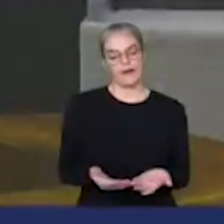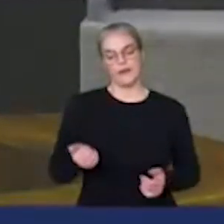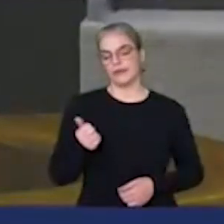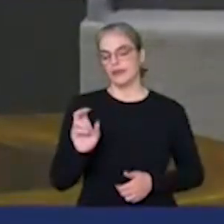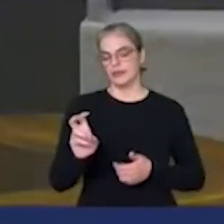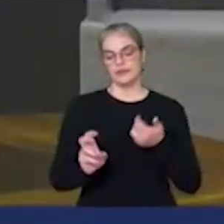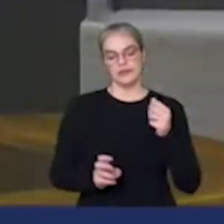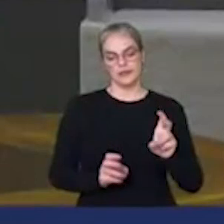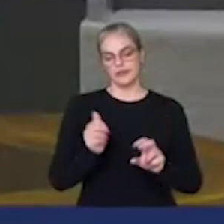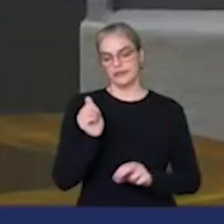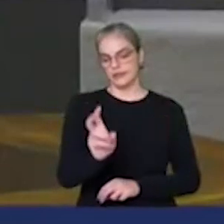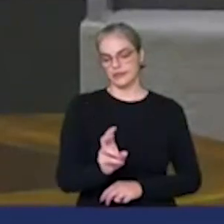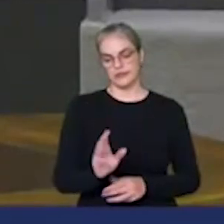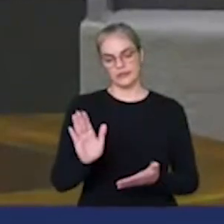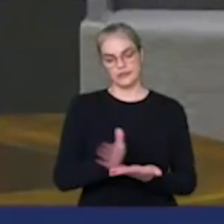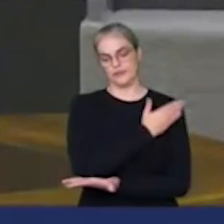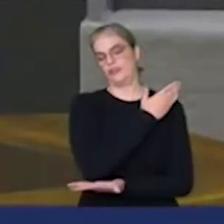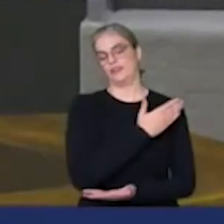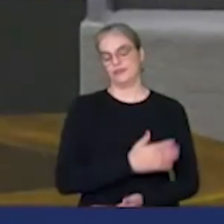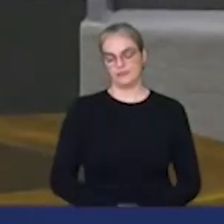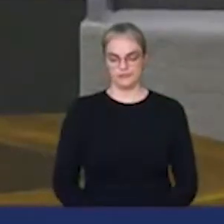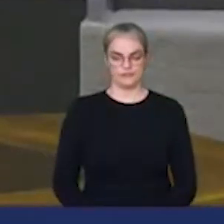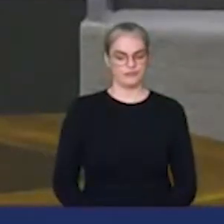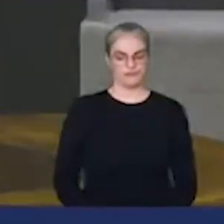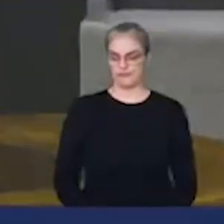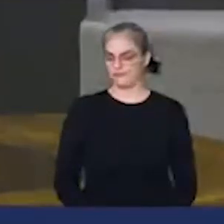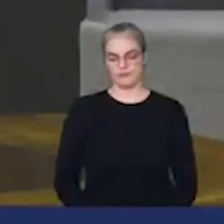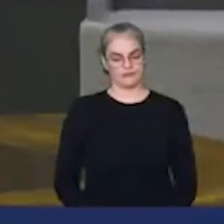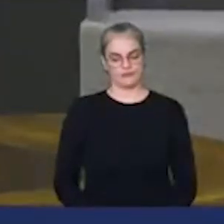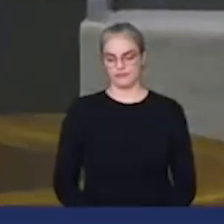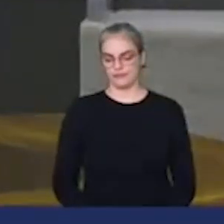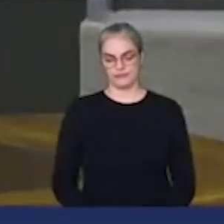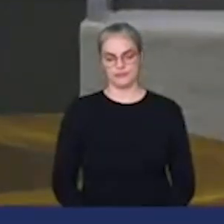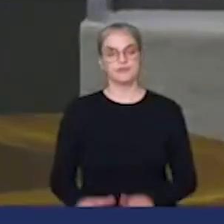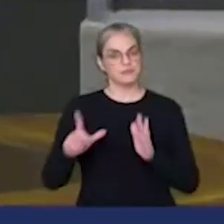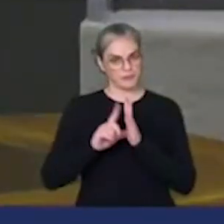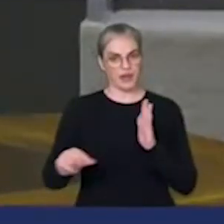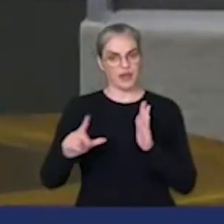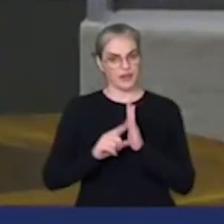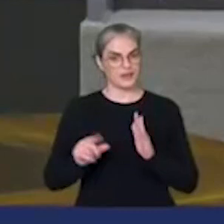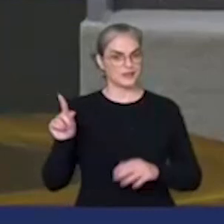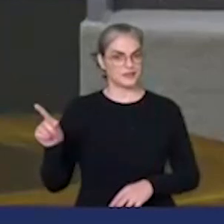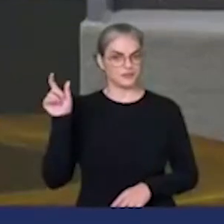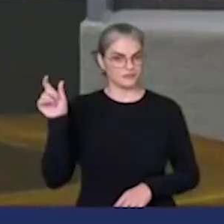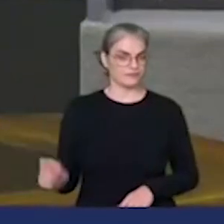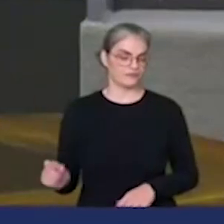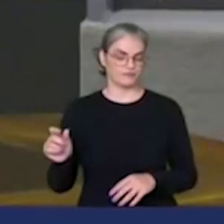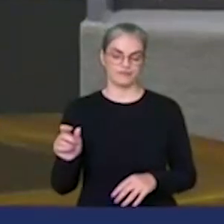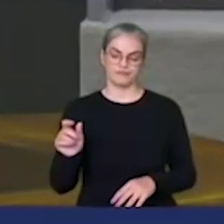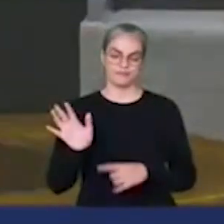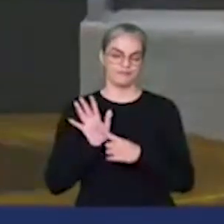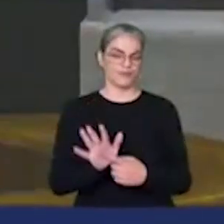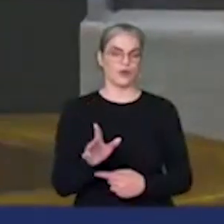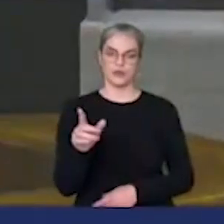O Palácio do Planalto mostrando que não tem preparo para governar esse